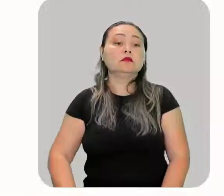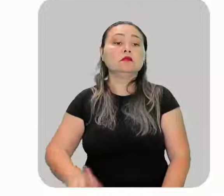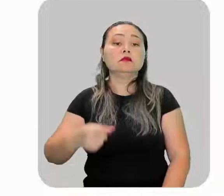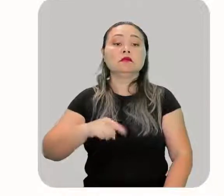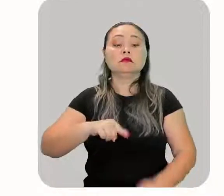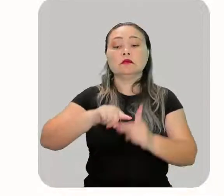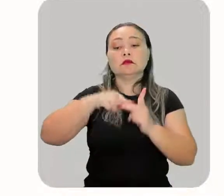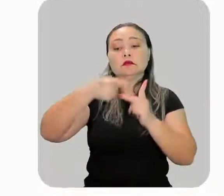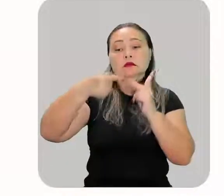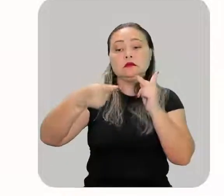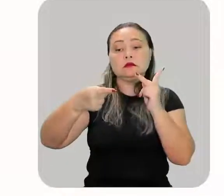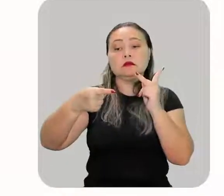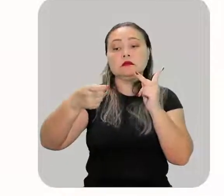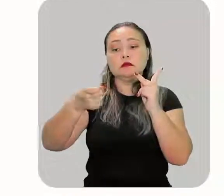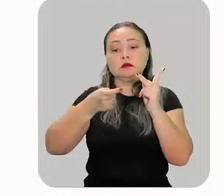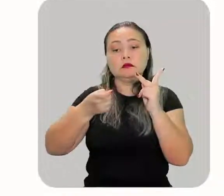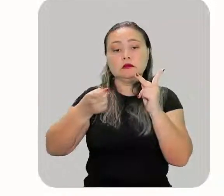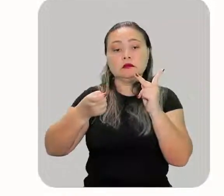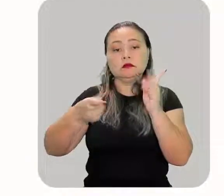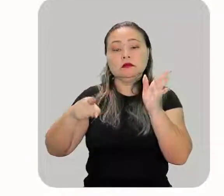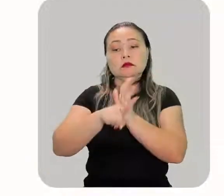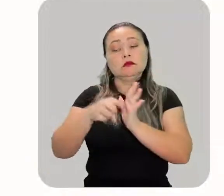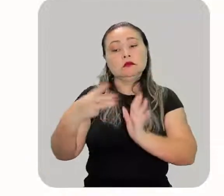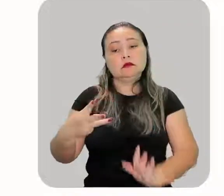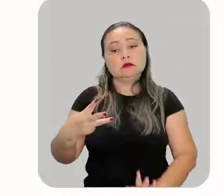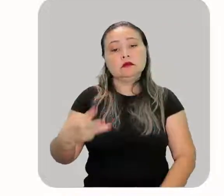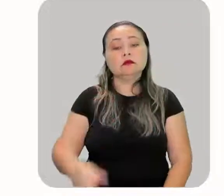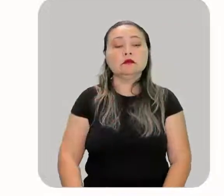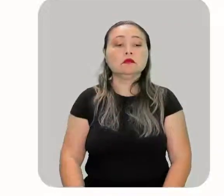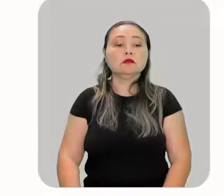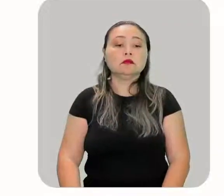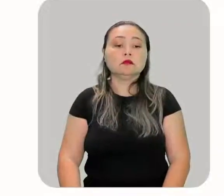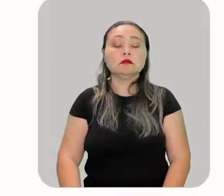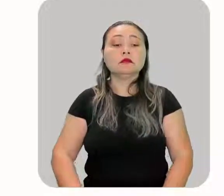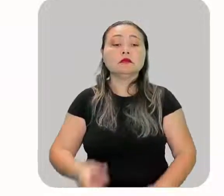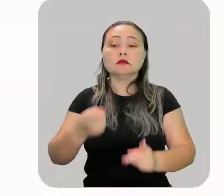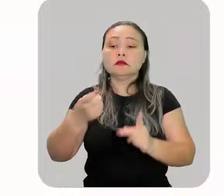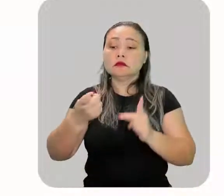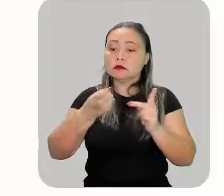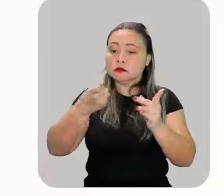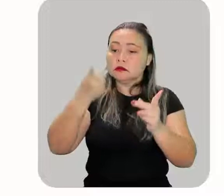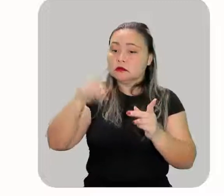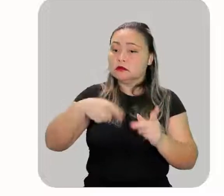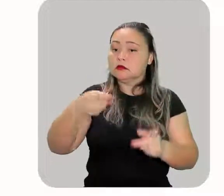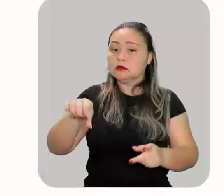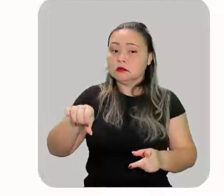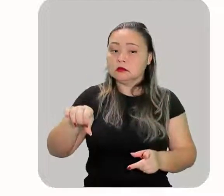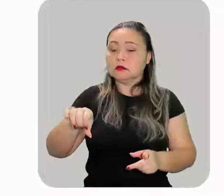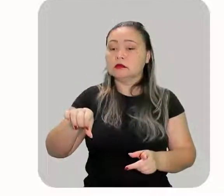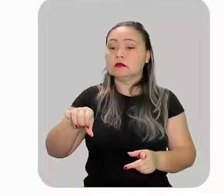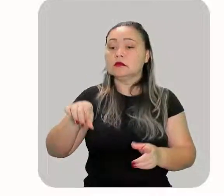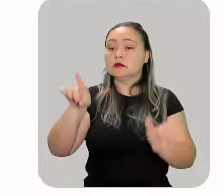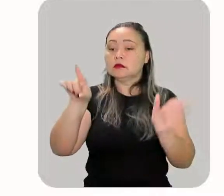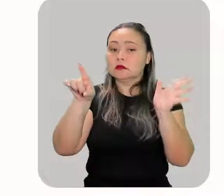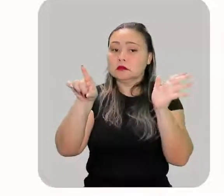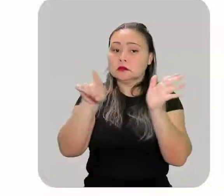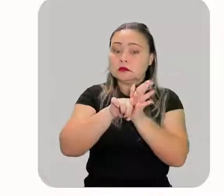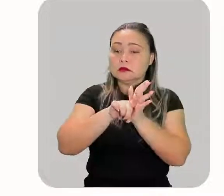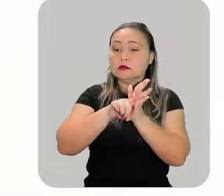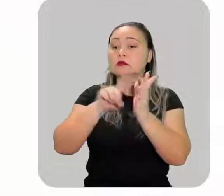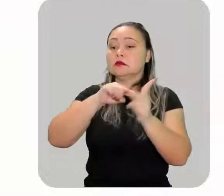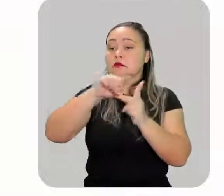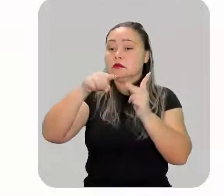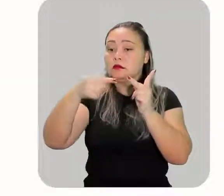Raiz de x. A raiz de x menos 3 é igual a 0. X vale 9? O x é igual a menos raiz